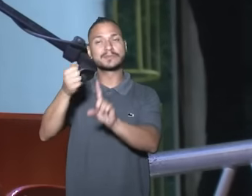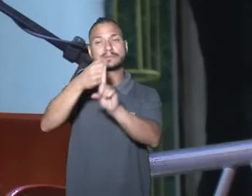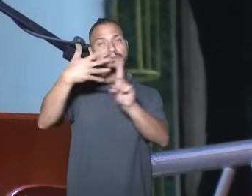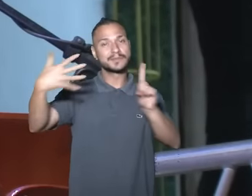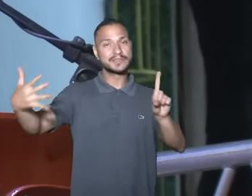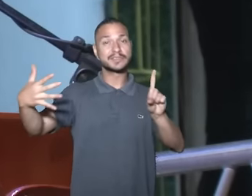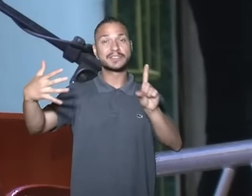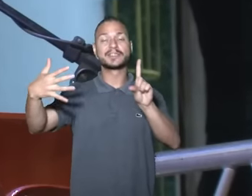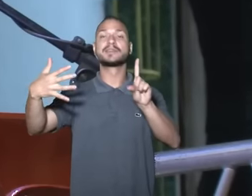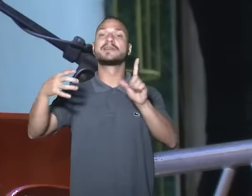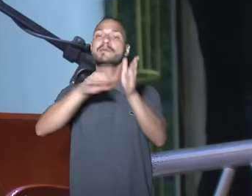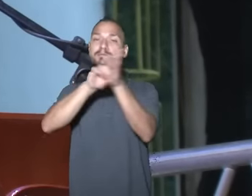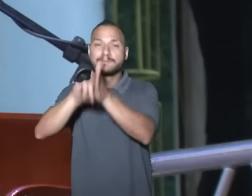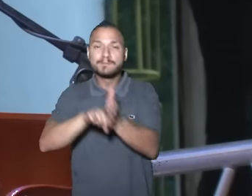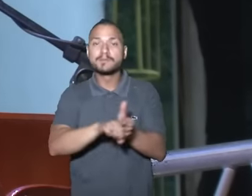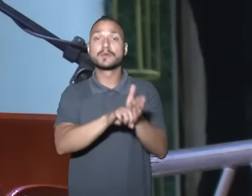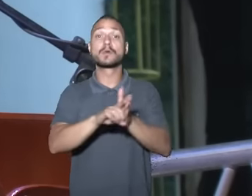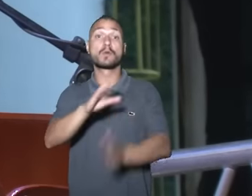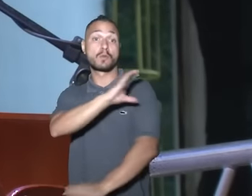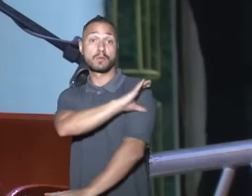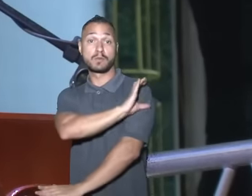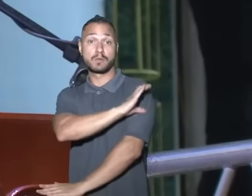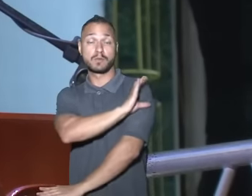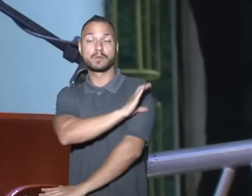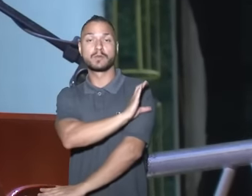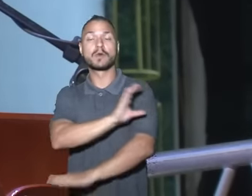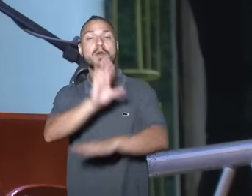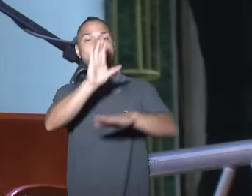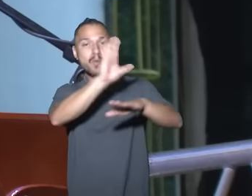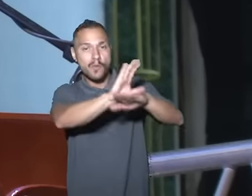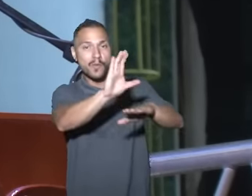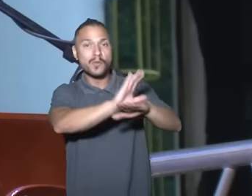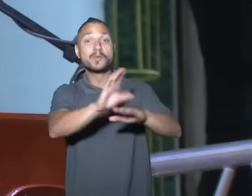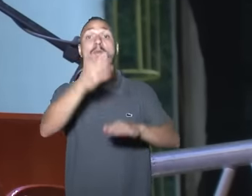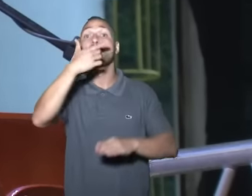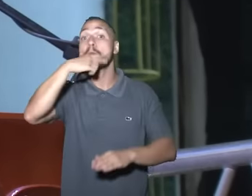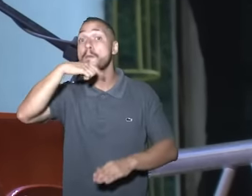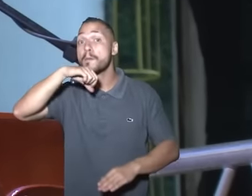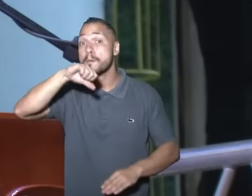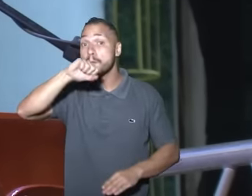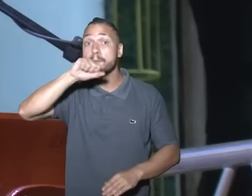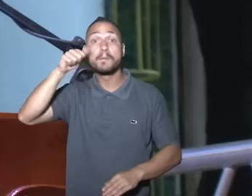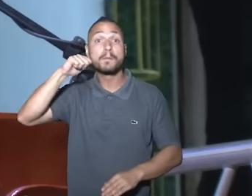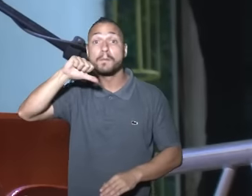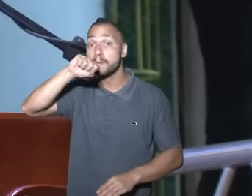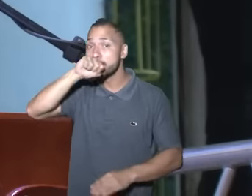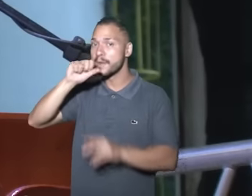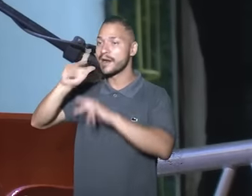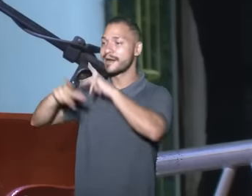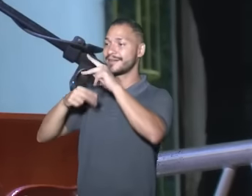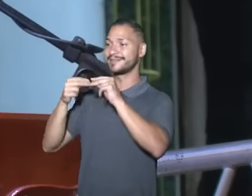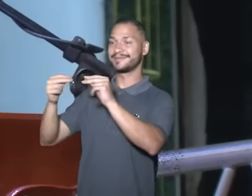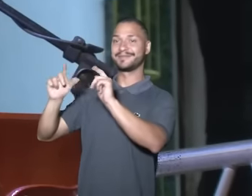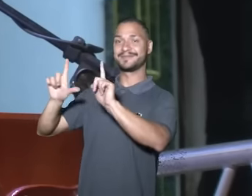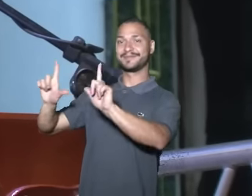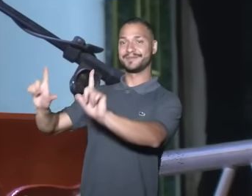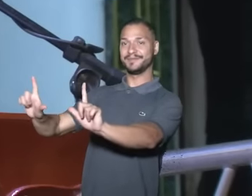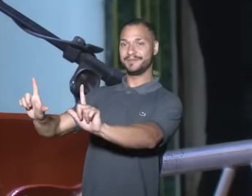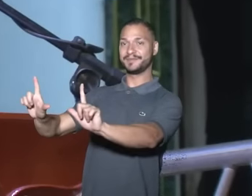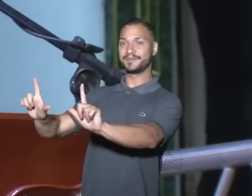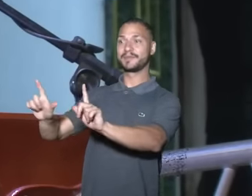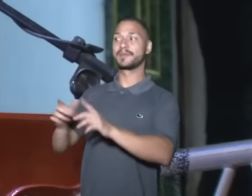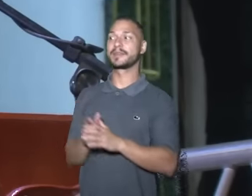extensão, os coordenadores de curso e senhores pais homenageados. Contamos